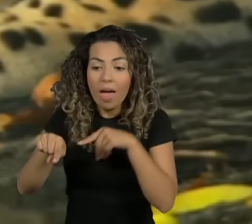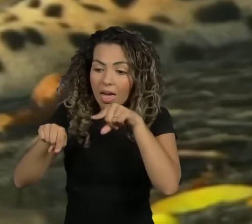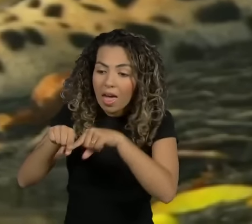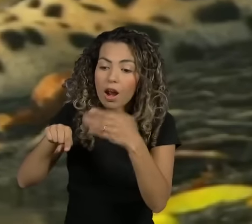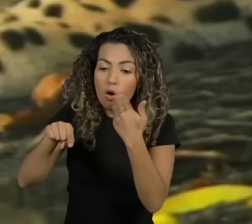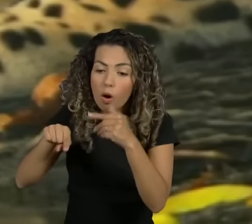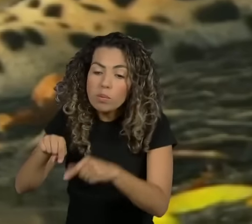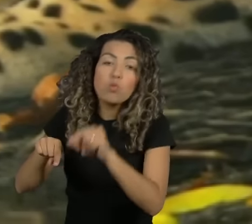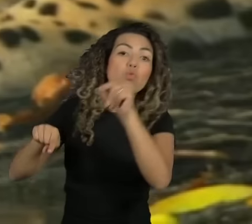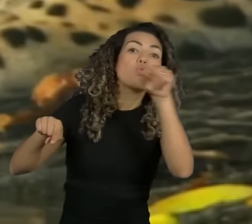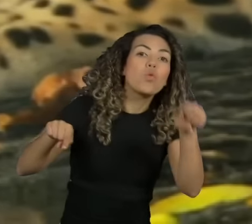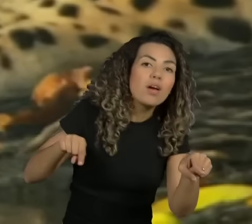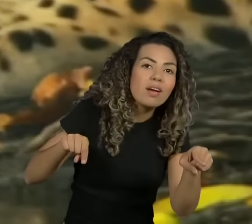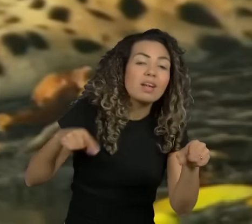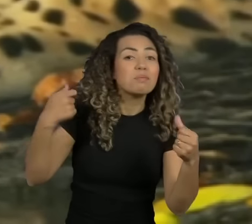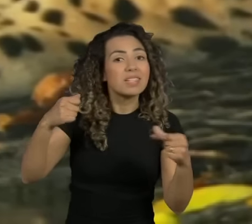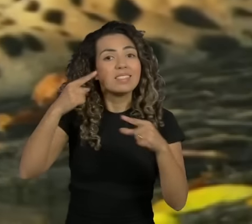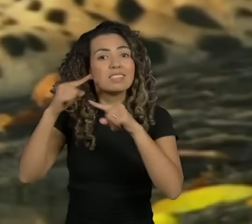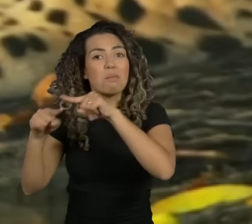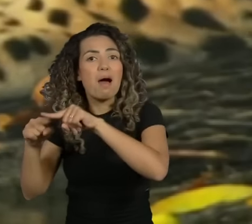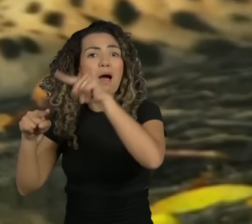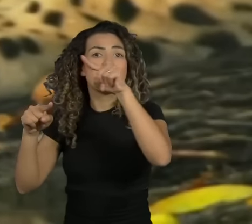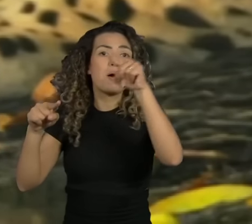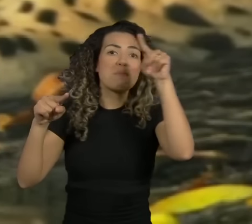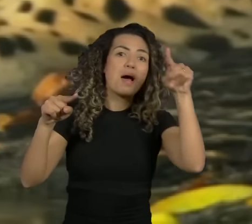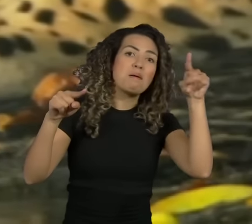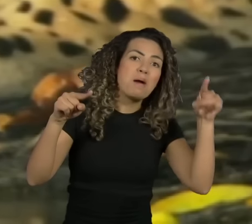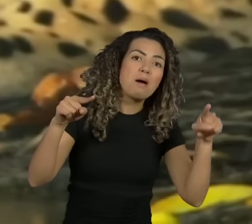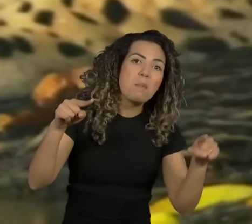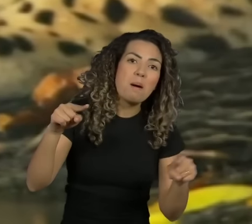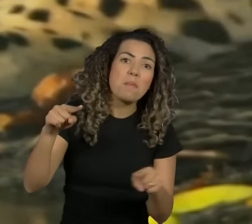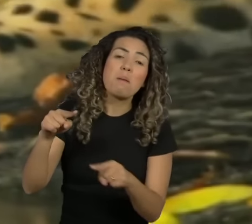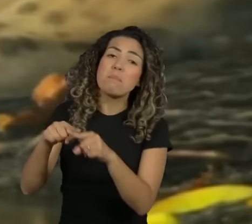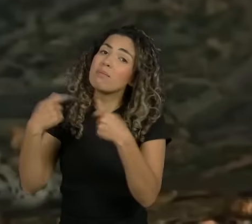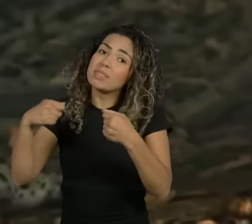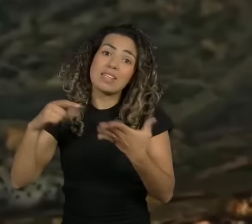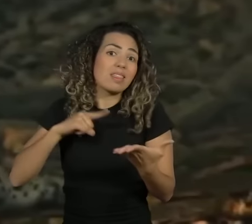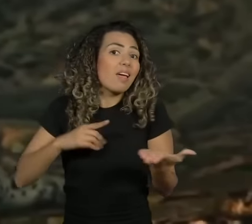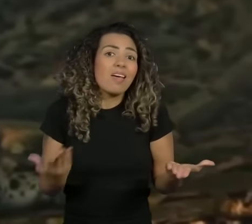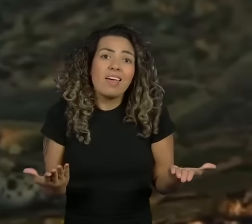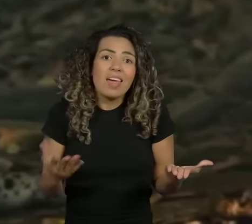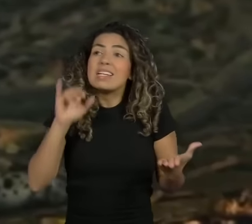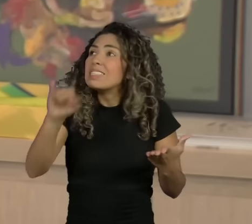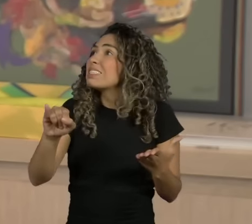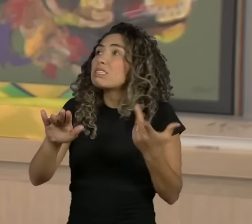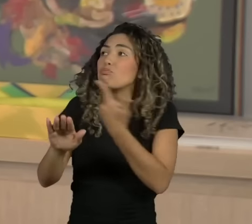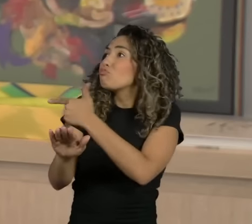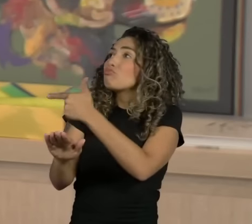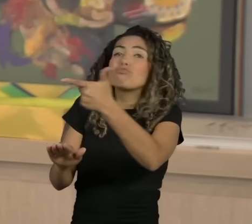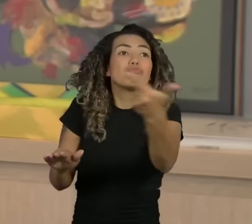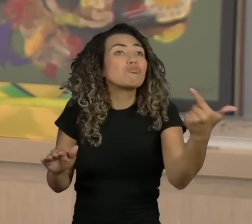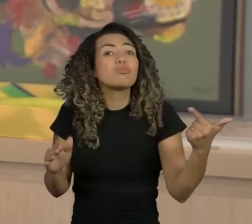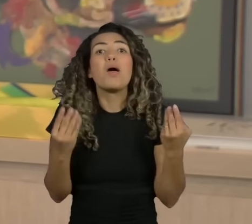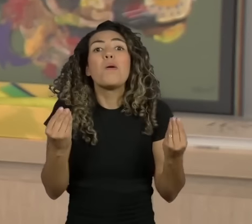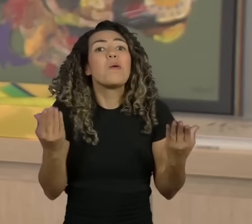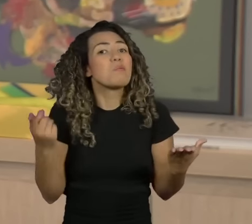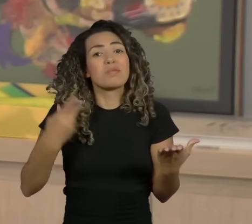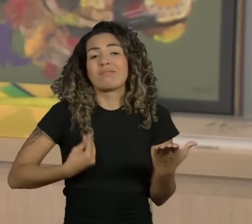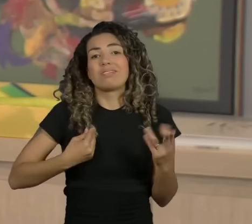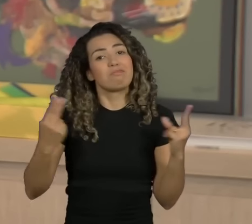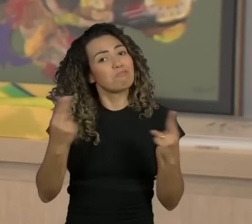as presas das presas da onça pintada. Toda a cadeia alimentar para baixo tem que estar preservada. O Brasil